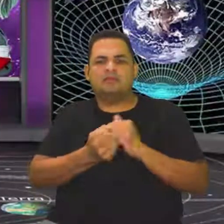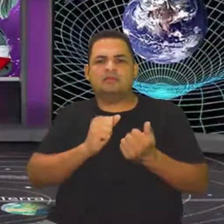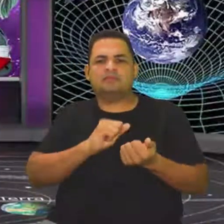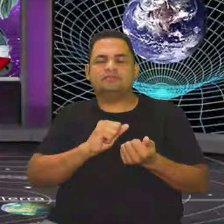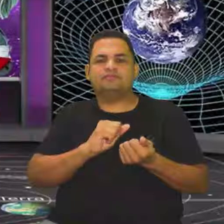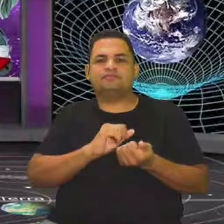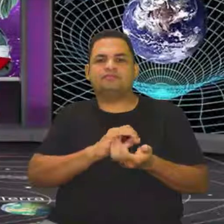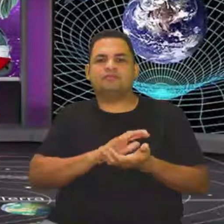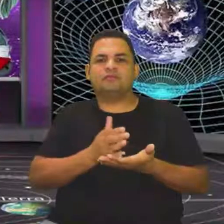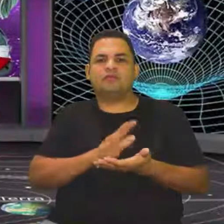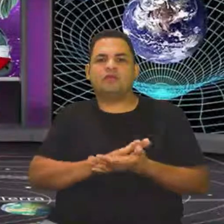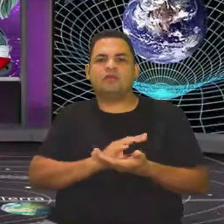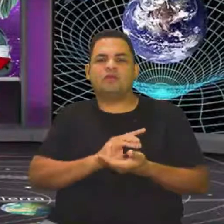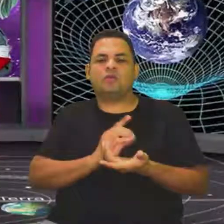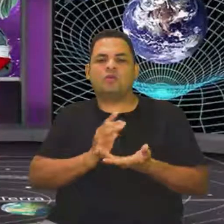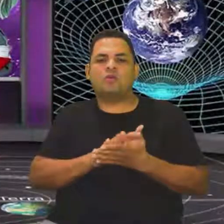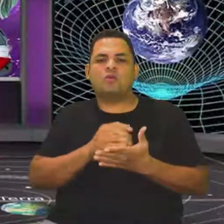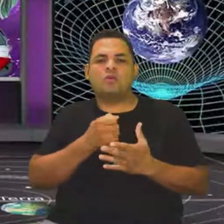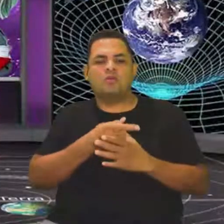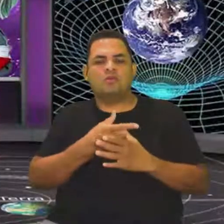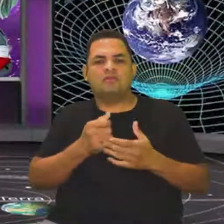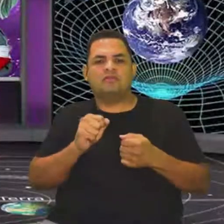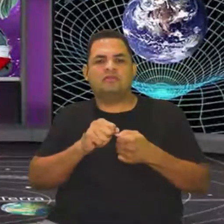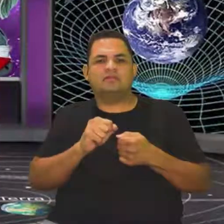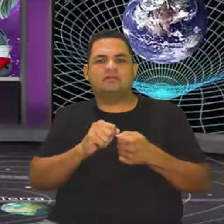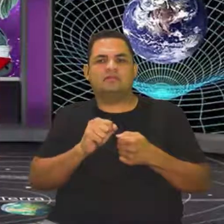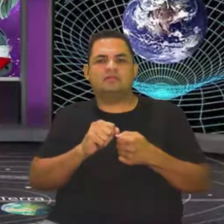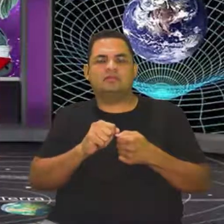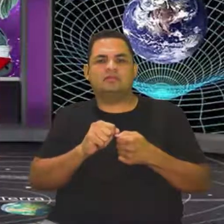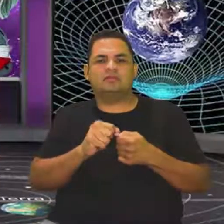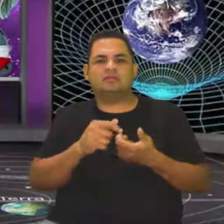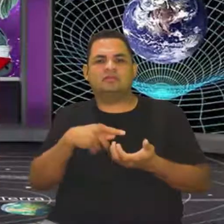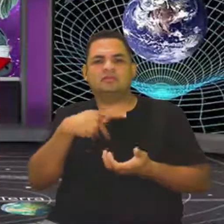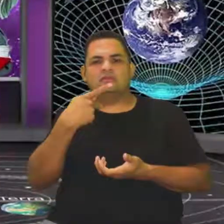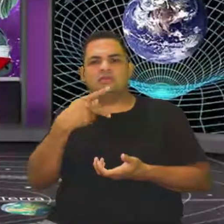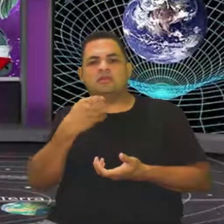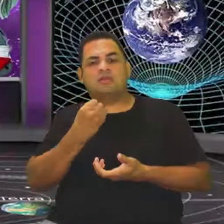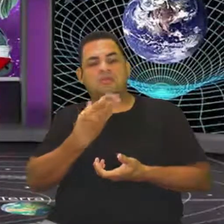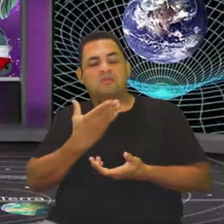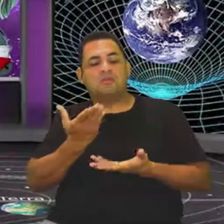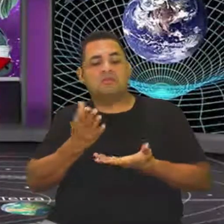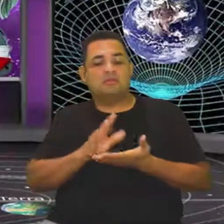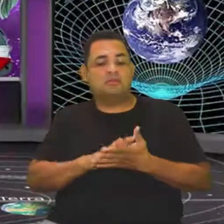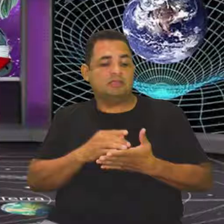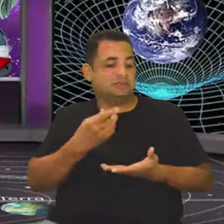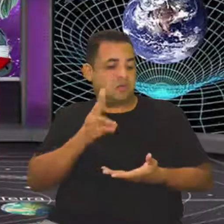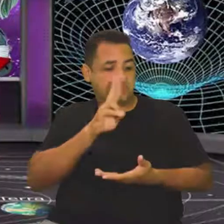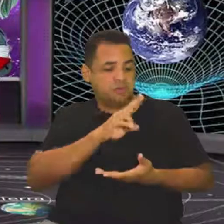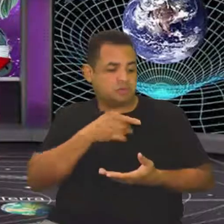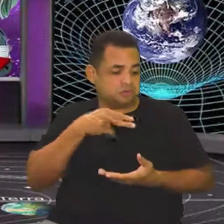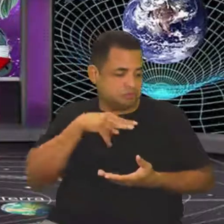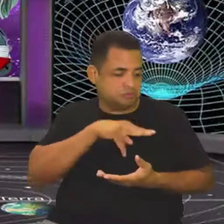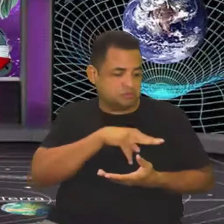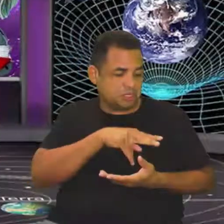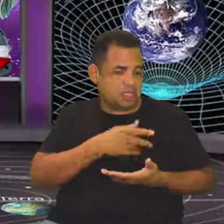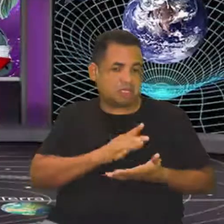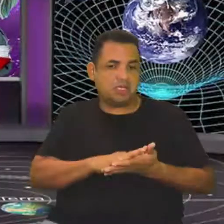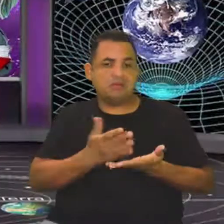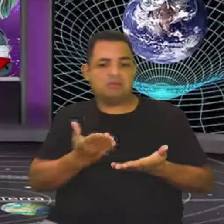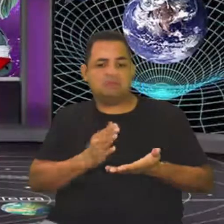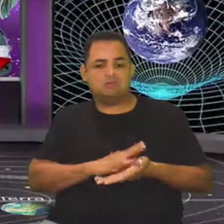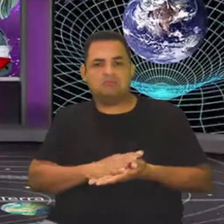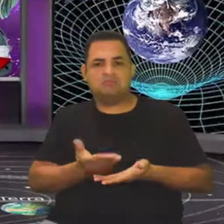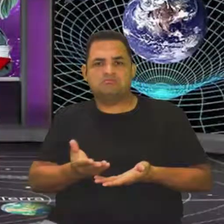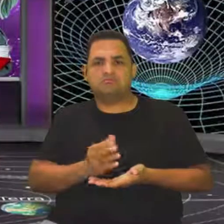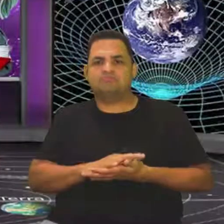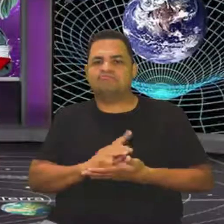o que você compra, né, para fazer adaptação. Lá me falaram que era bom, mas só que eu fui testar depois, né, vi a especificação do equipamento